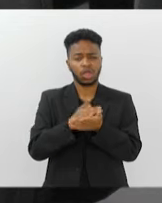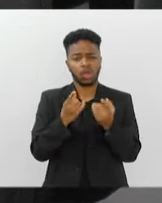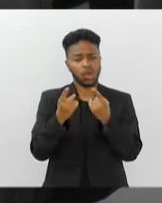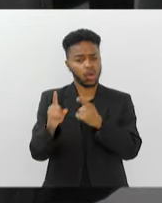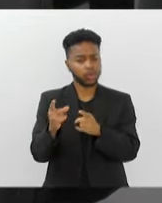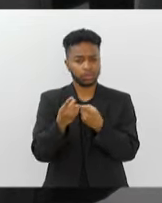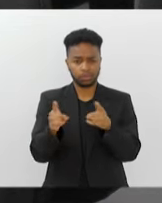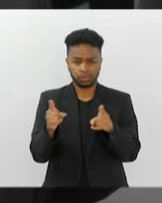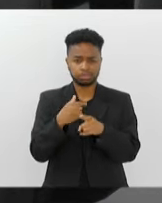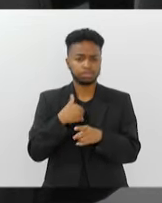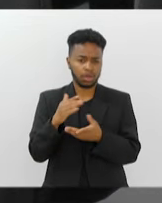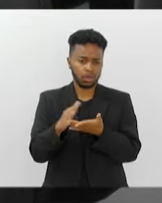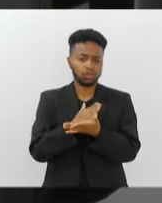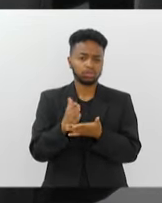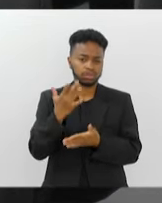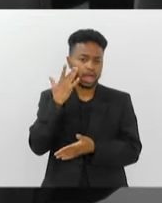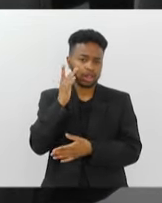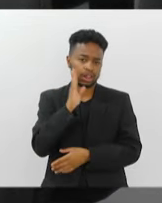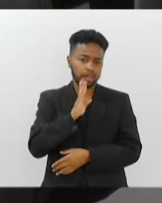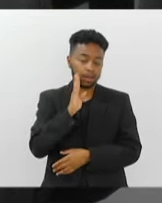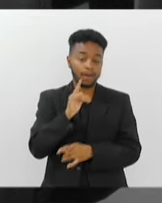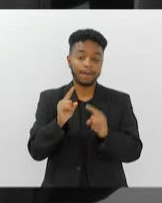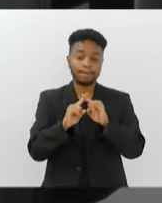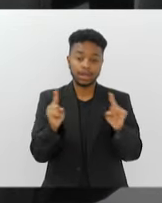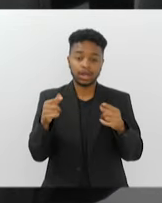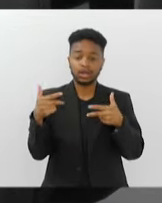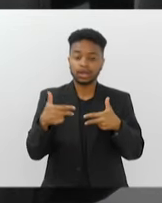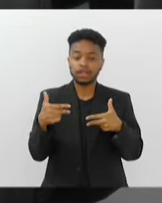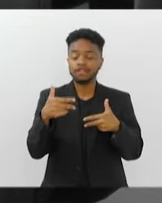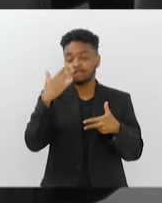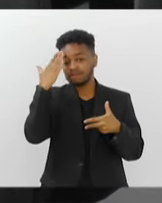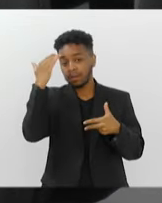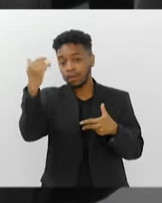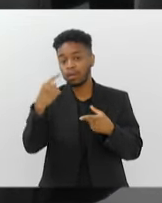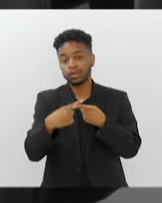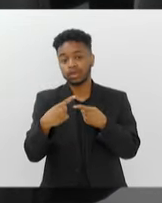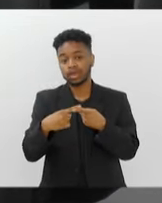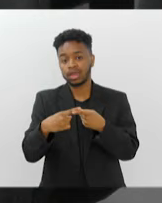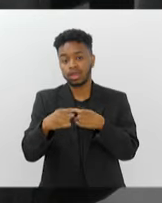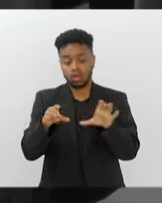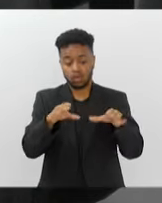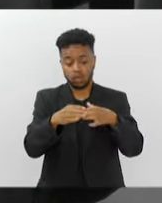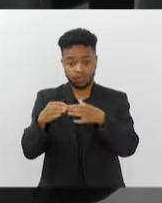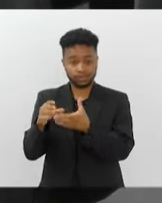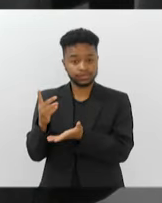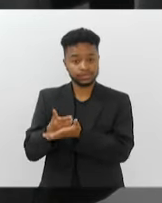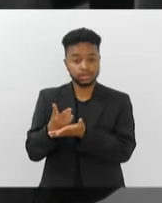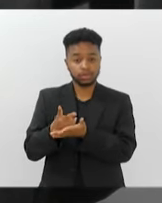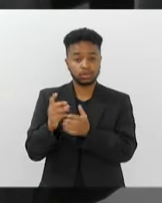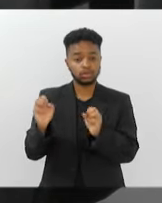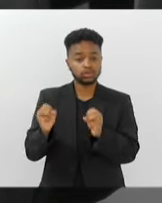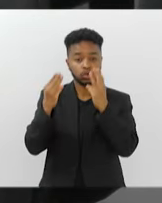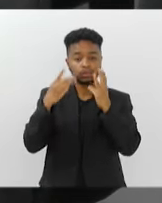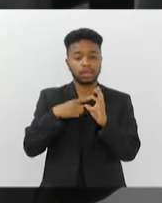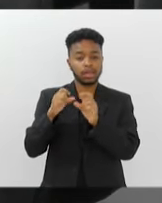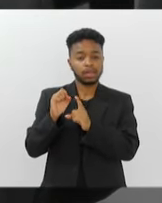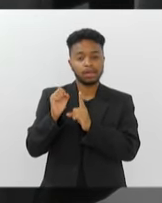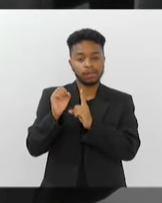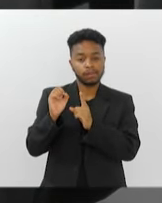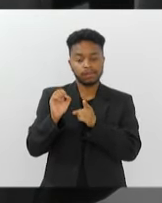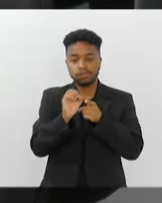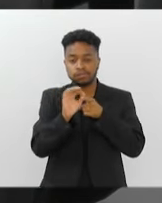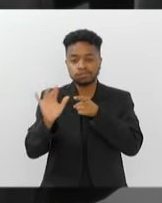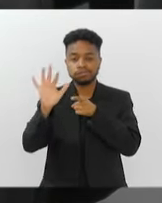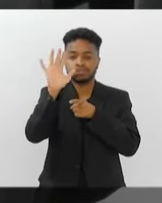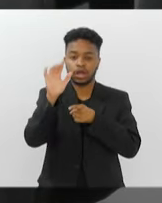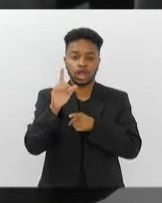músicas que eu acho bem legais bem mas eles mundialmente reconhecido como aqueles que nos shows todo mundo as fumacinhas sobem não é fumacinha do